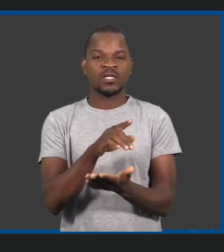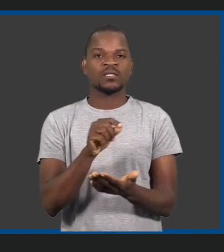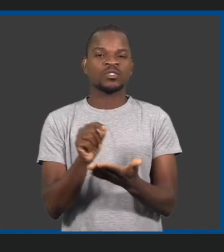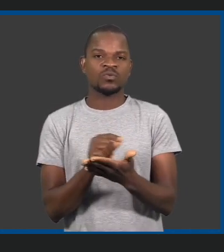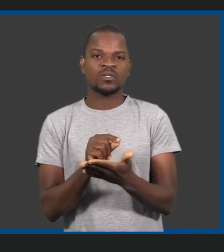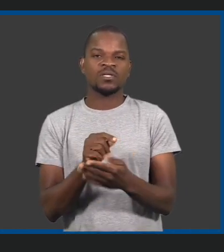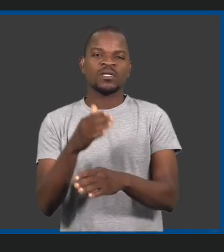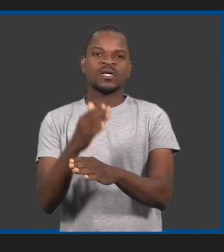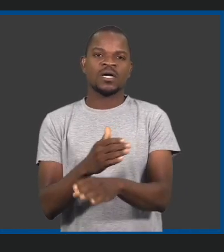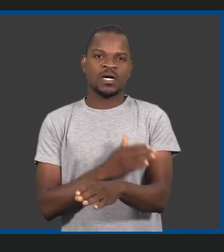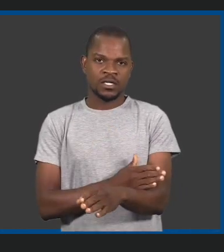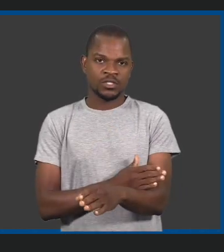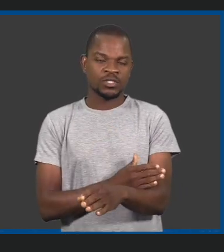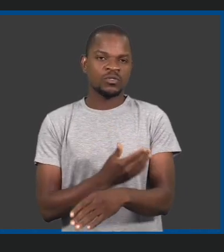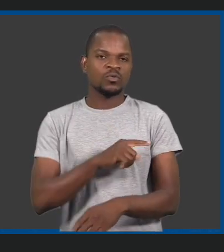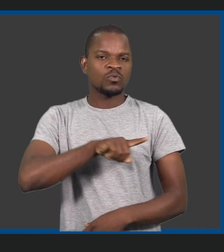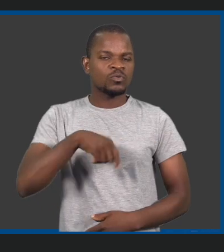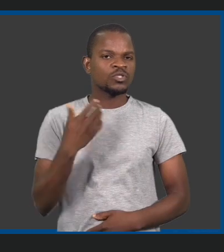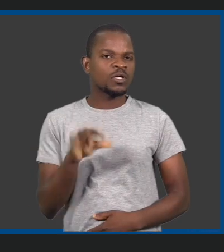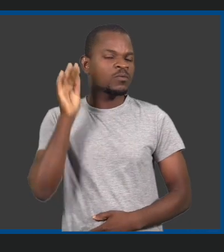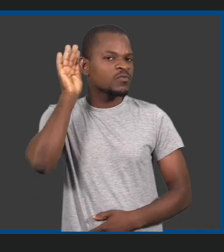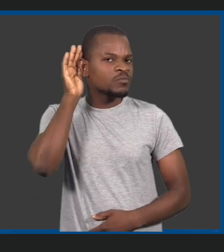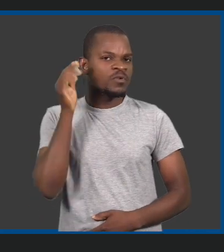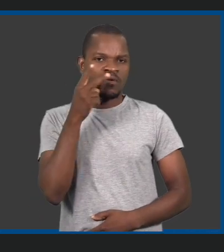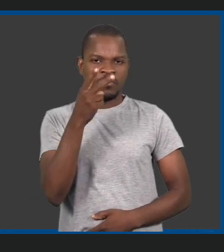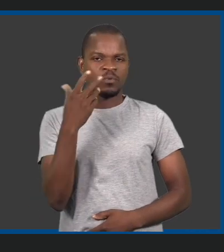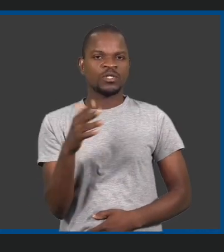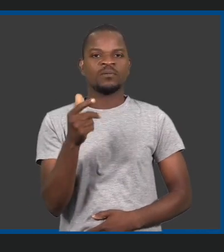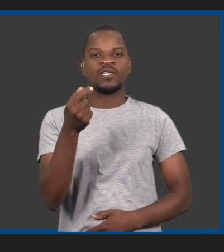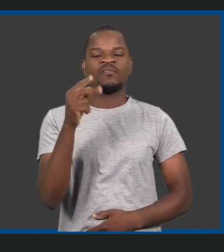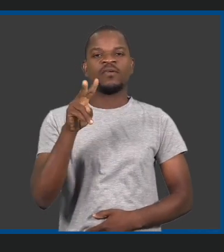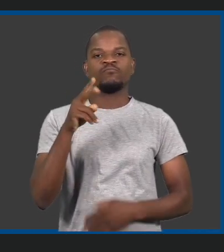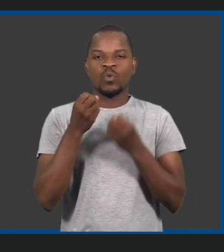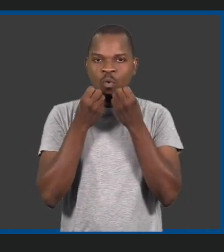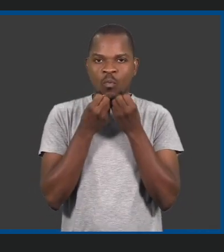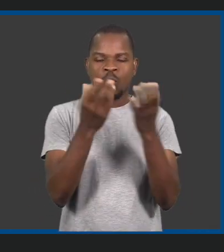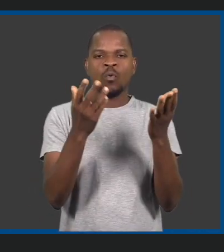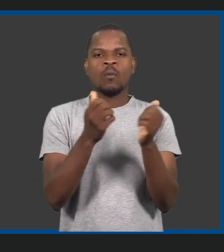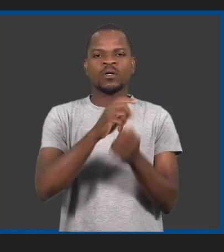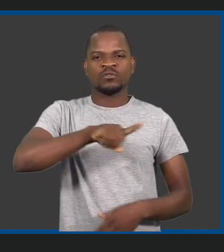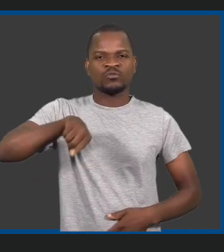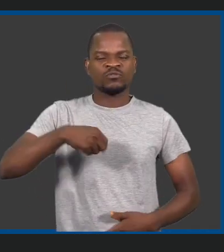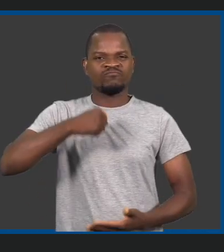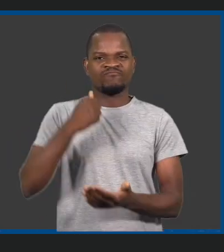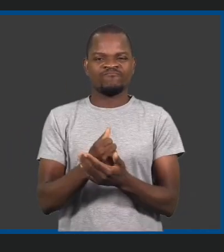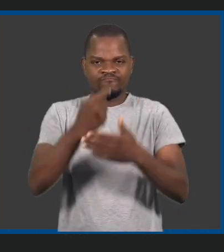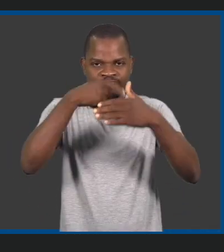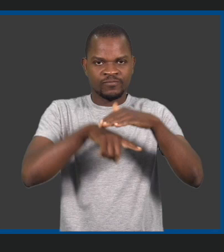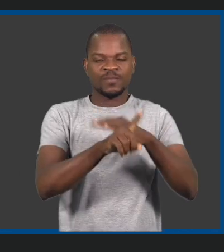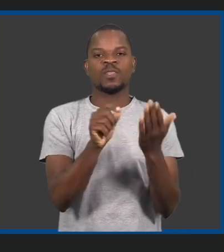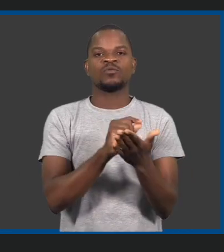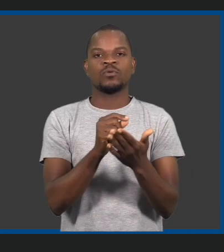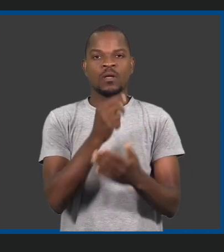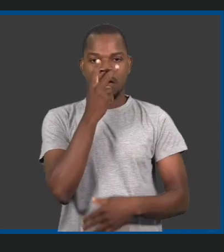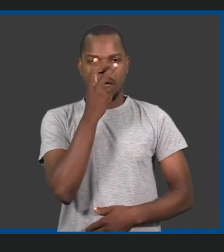situações precárias em 28 salas. Deve ter acompanhado há pouco tempo, parece que algumas das salas também voaram. E naquele momento